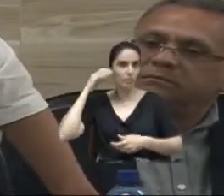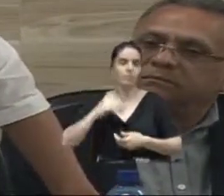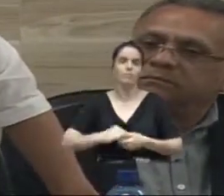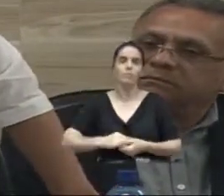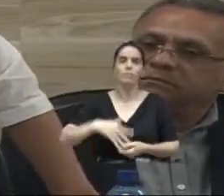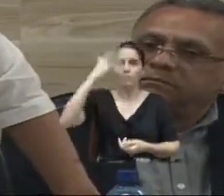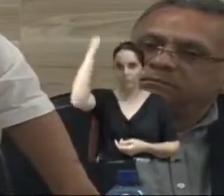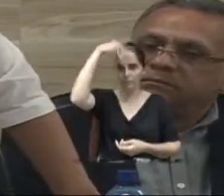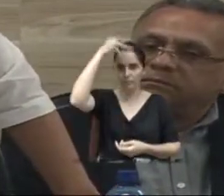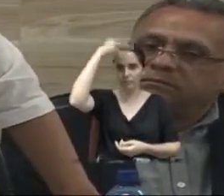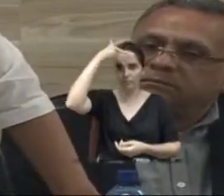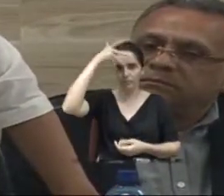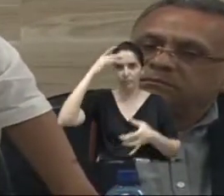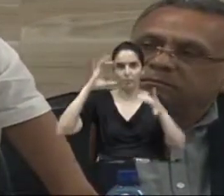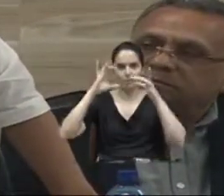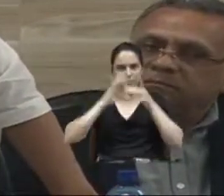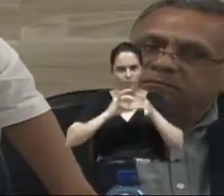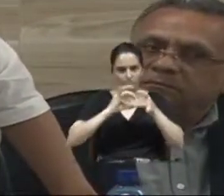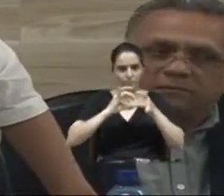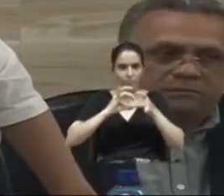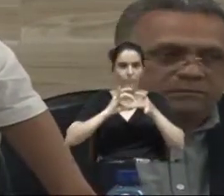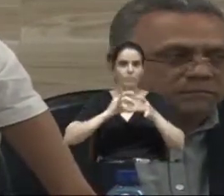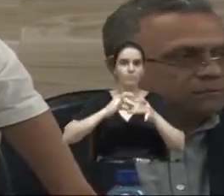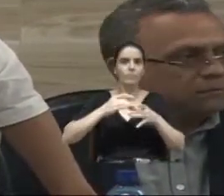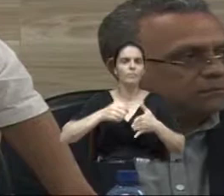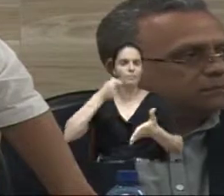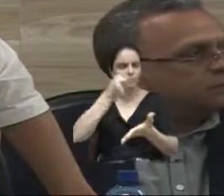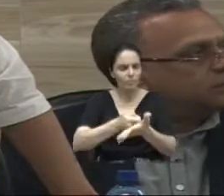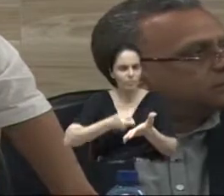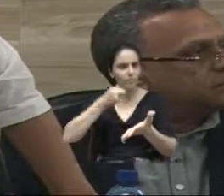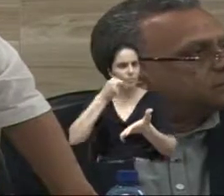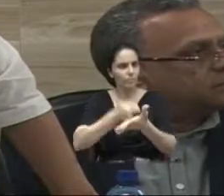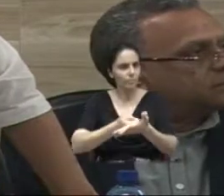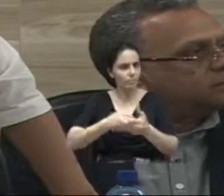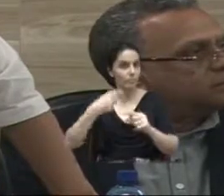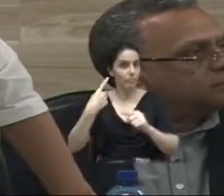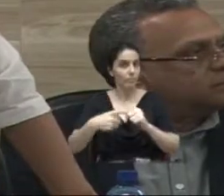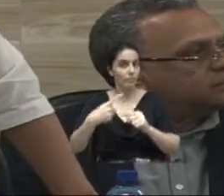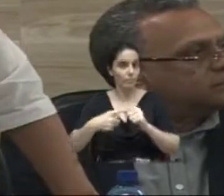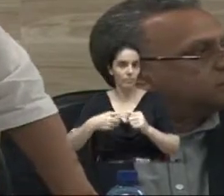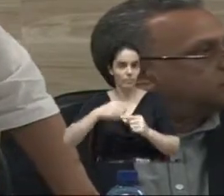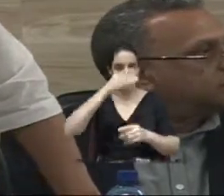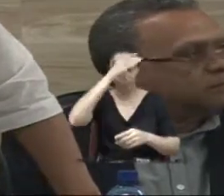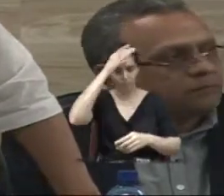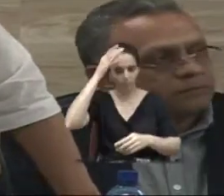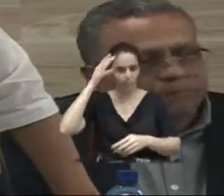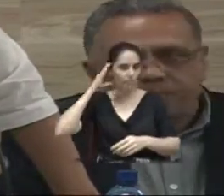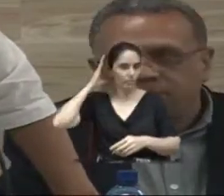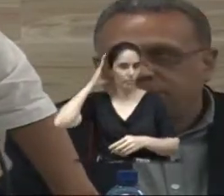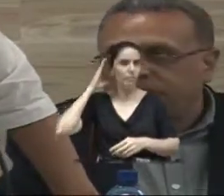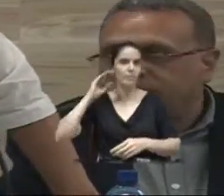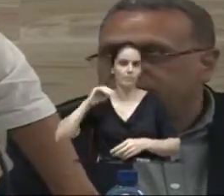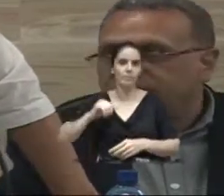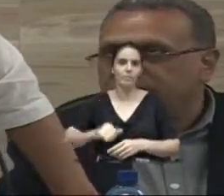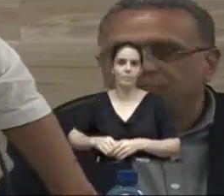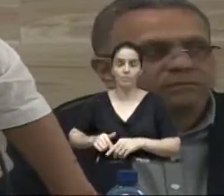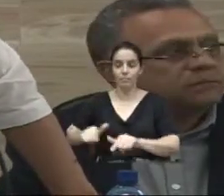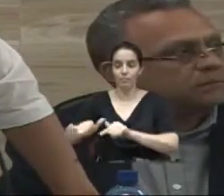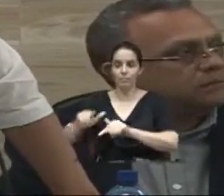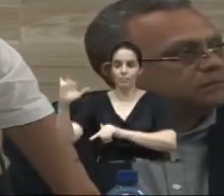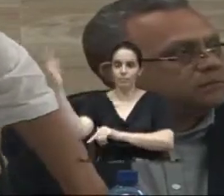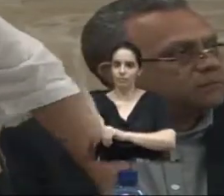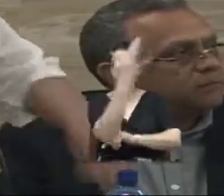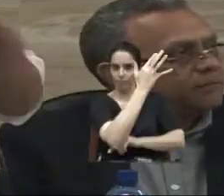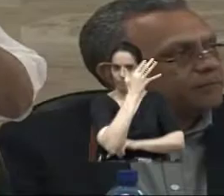luta, com certeza extremamente importante, visto que é uma área que a vereadora tem uma grande atuação, que é o meio ambiente.